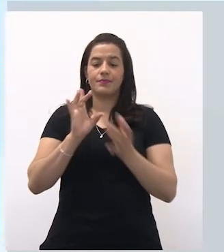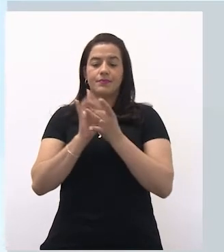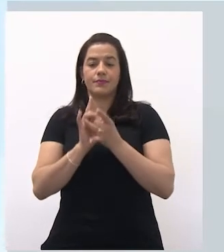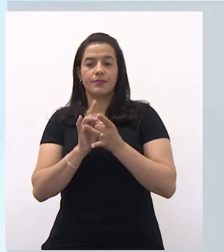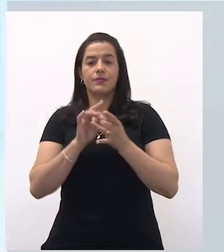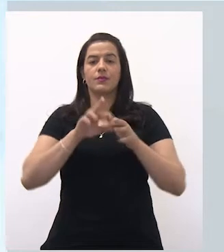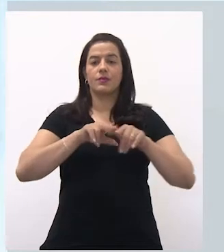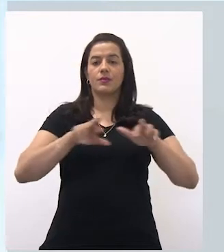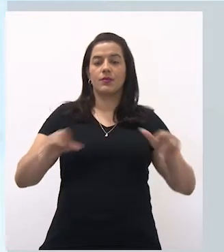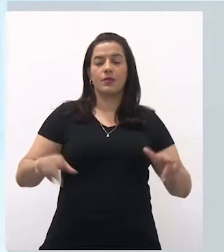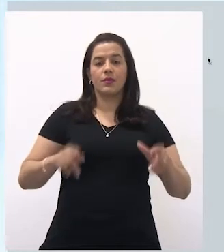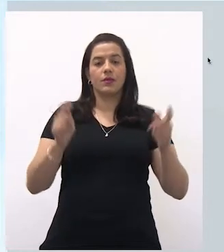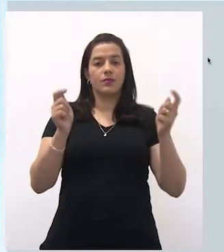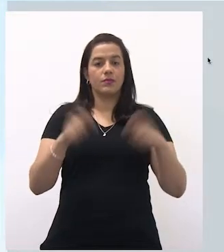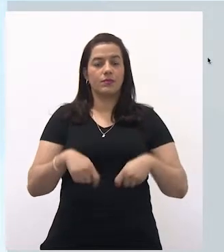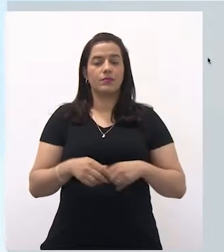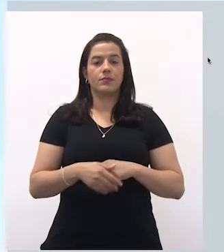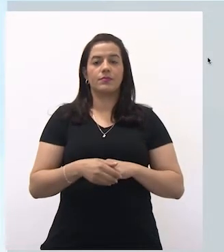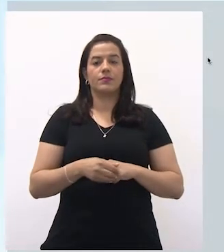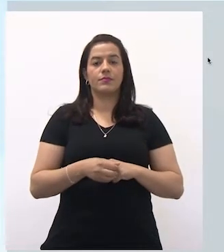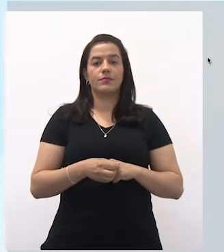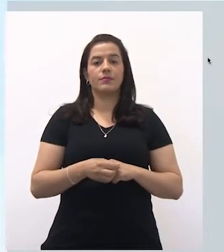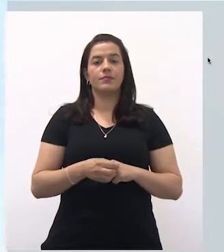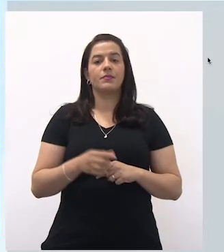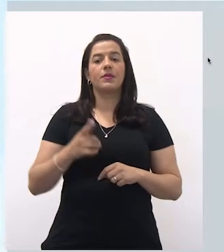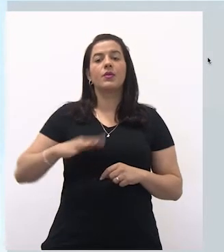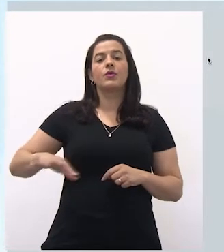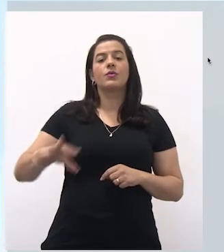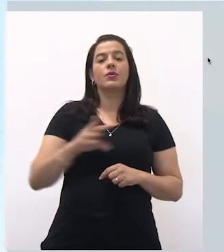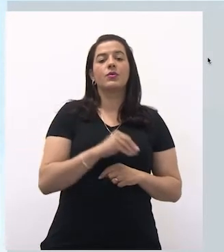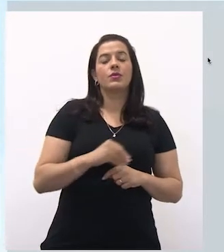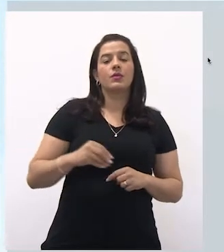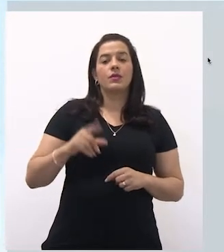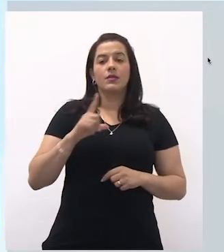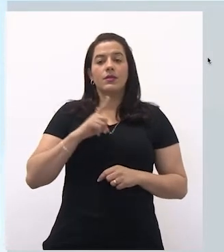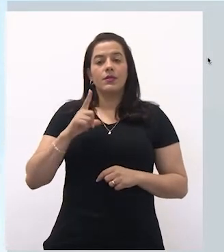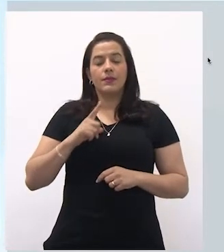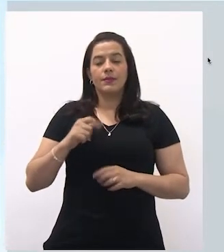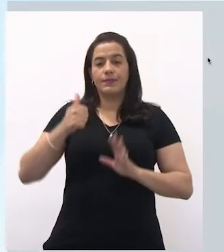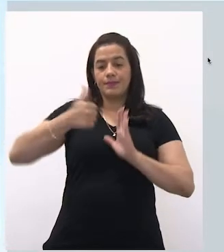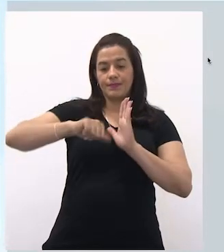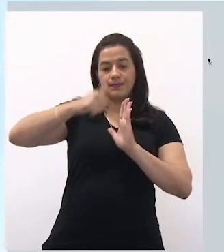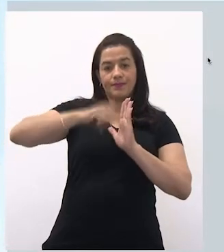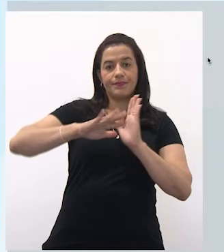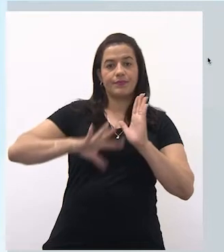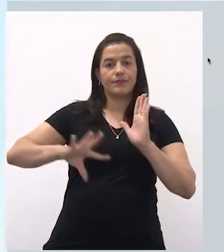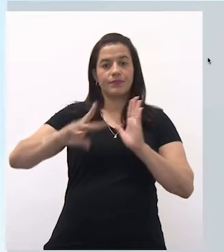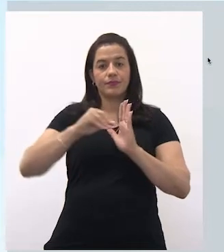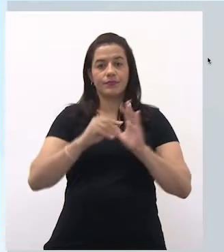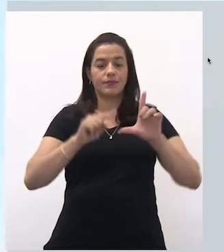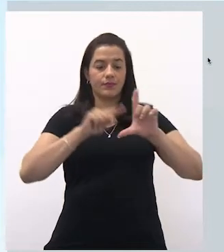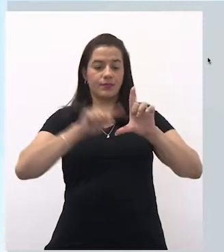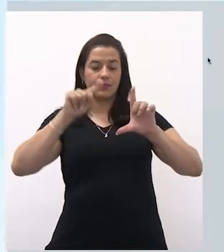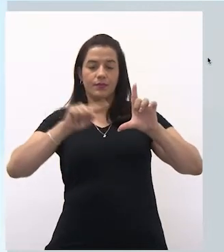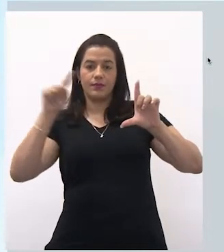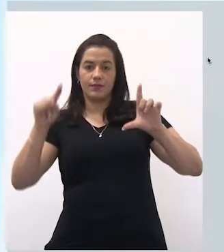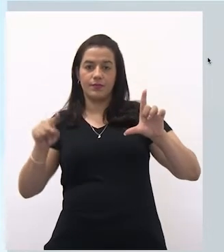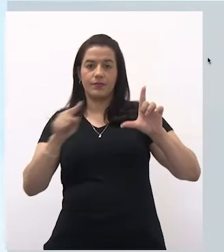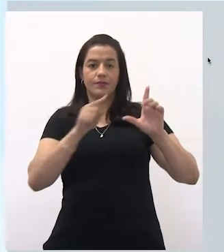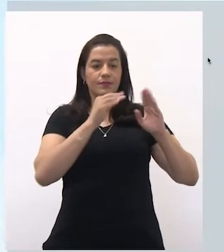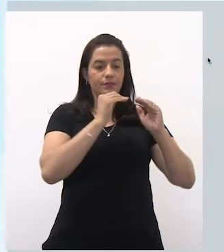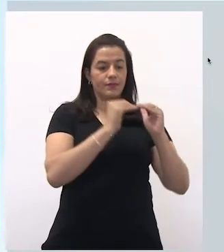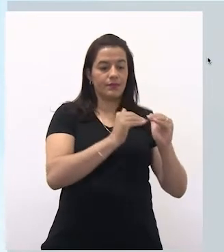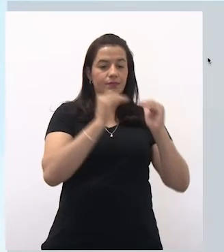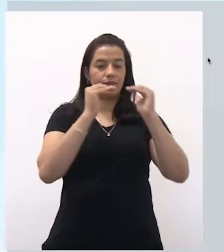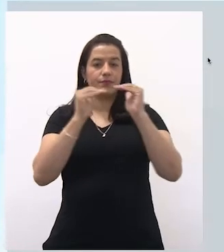de proficiência do SAEB. Então, essa escala de proficiência ela é dividida em níveis. Eu coloco